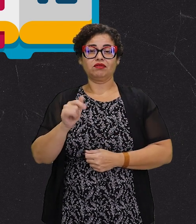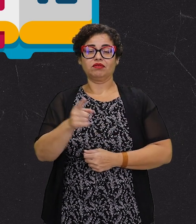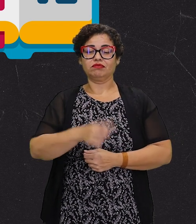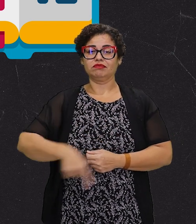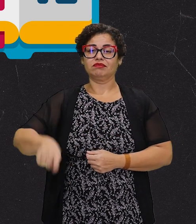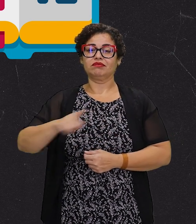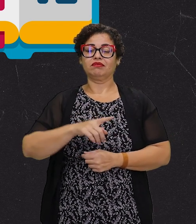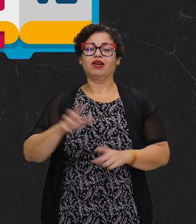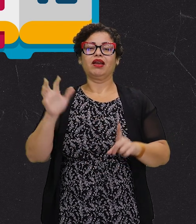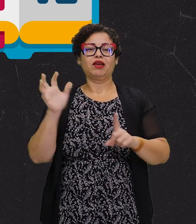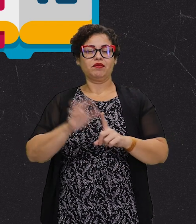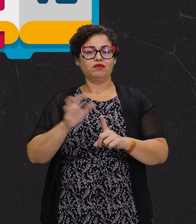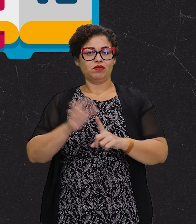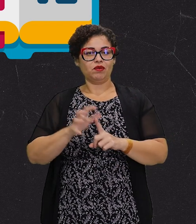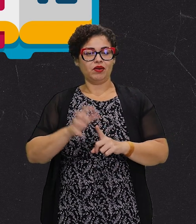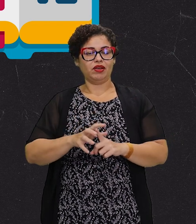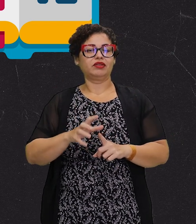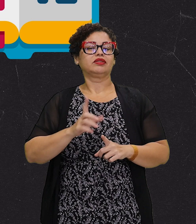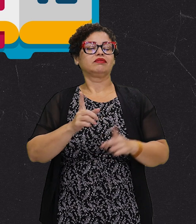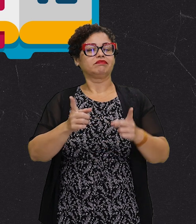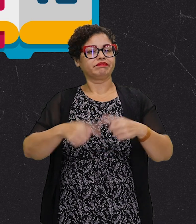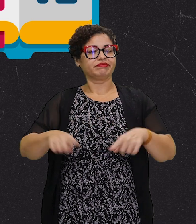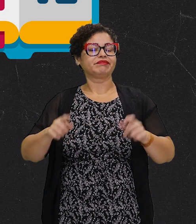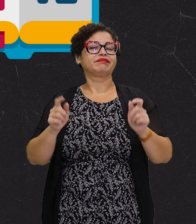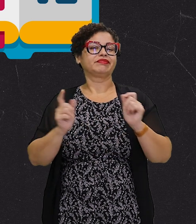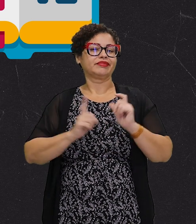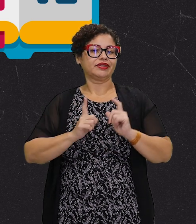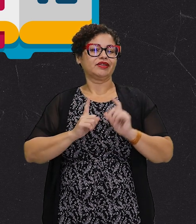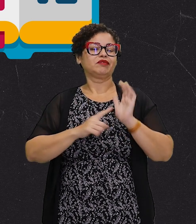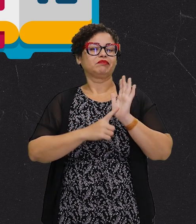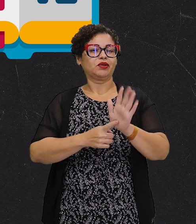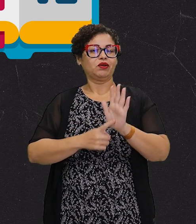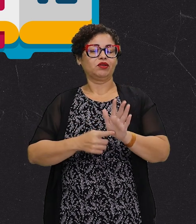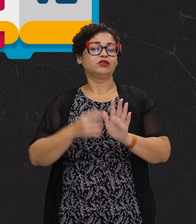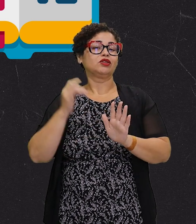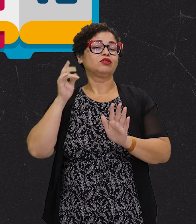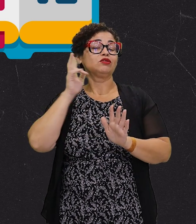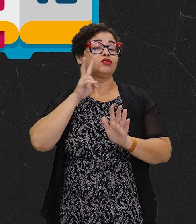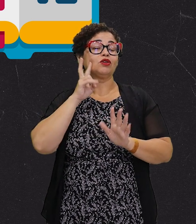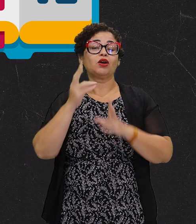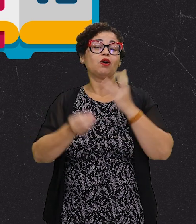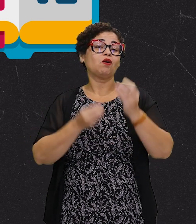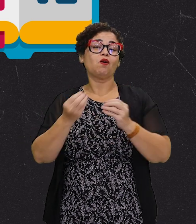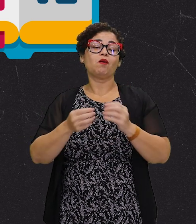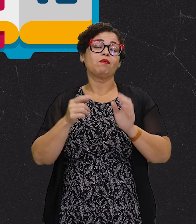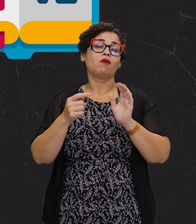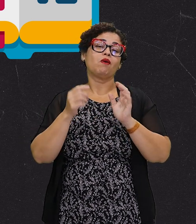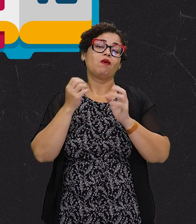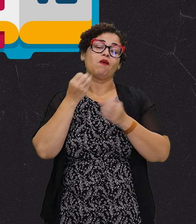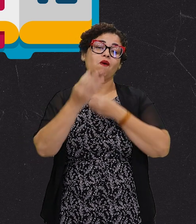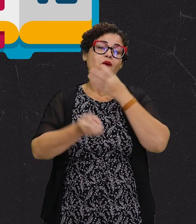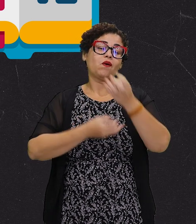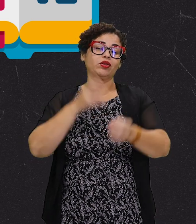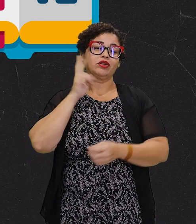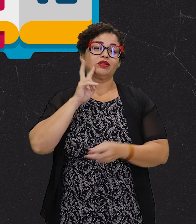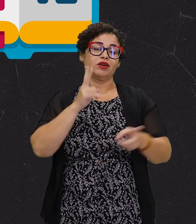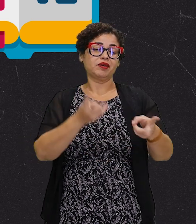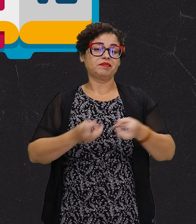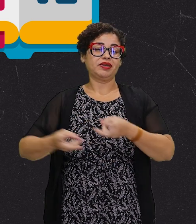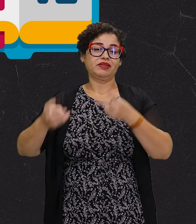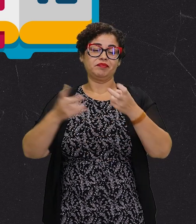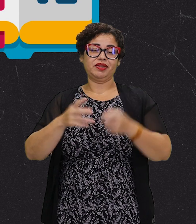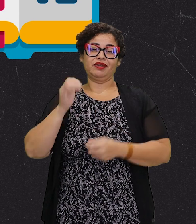narrador influencia significativamente como a história é contada e percebida